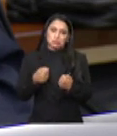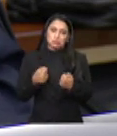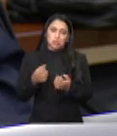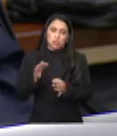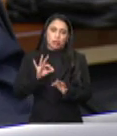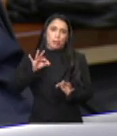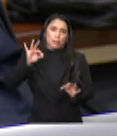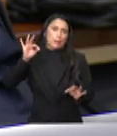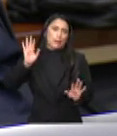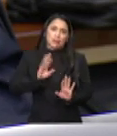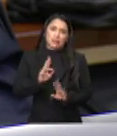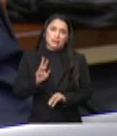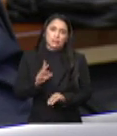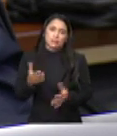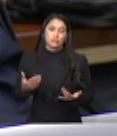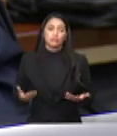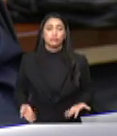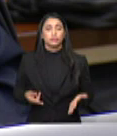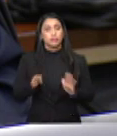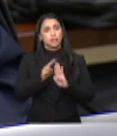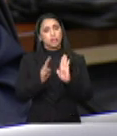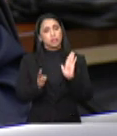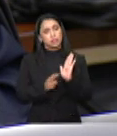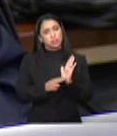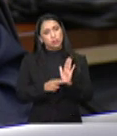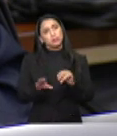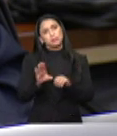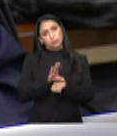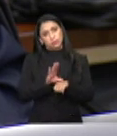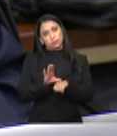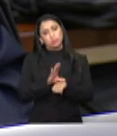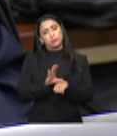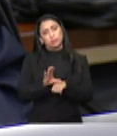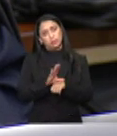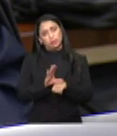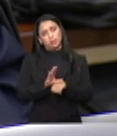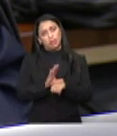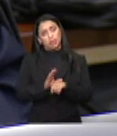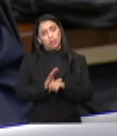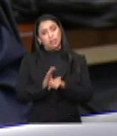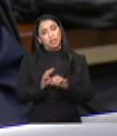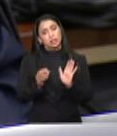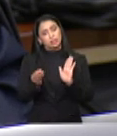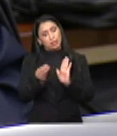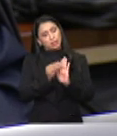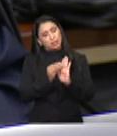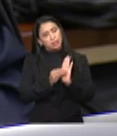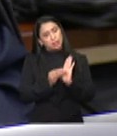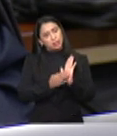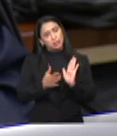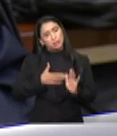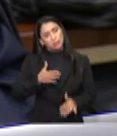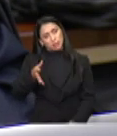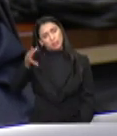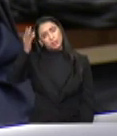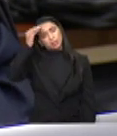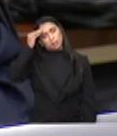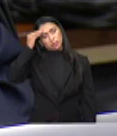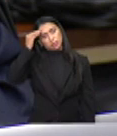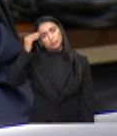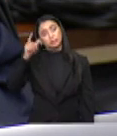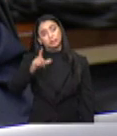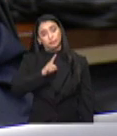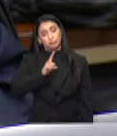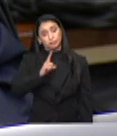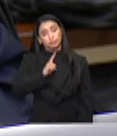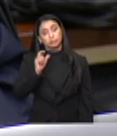aqui, há normas constitucionais específicas que, a meu ver, também legitimam